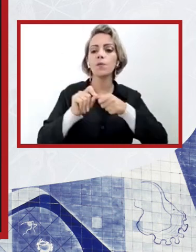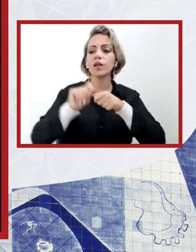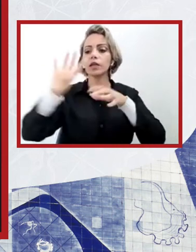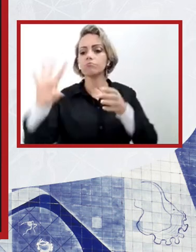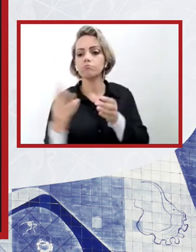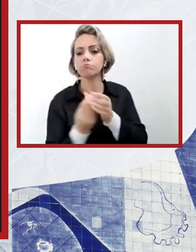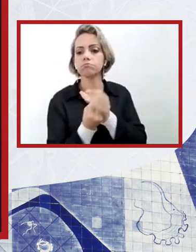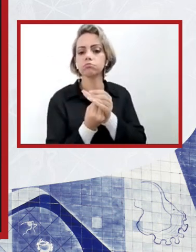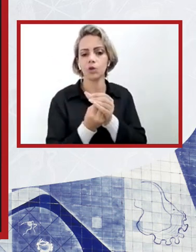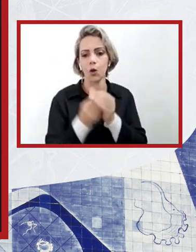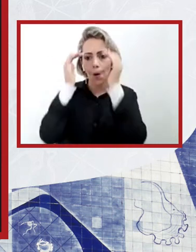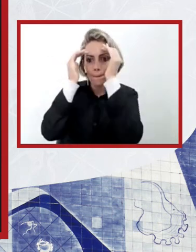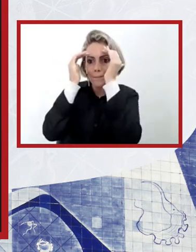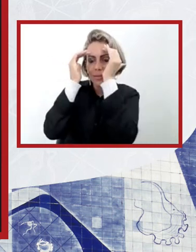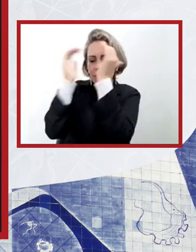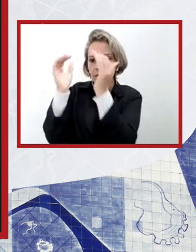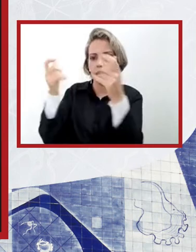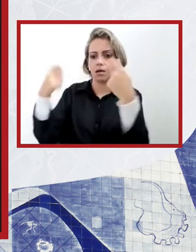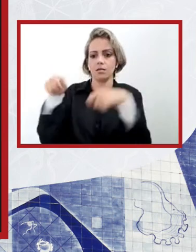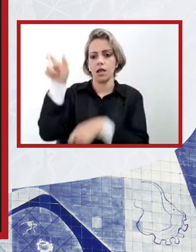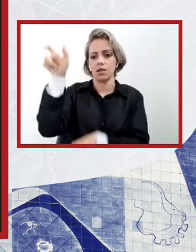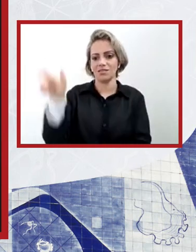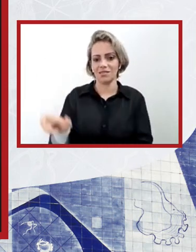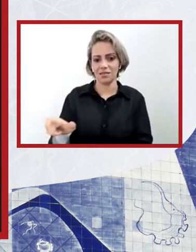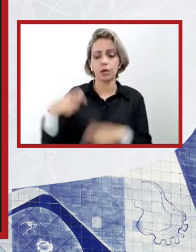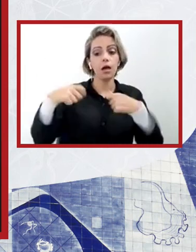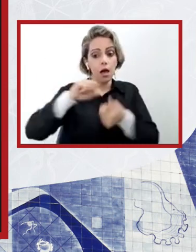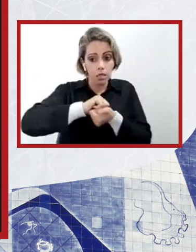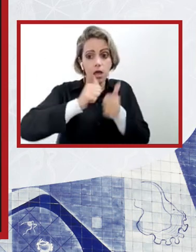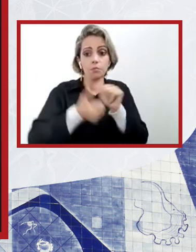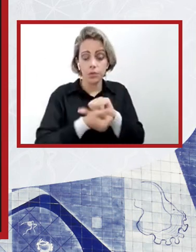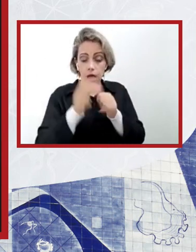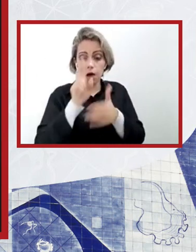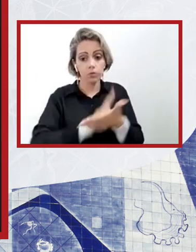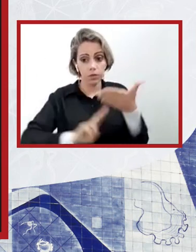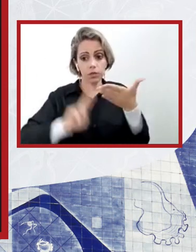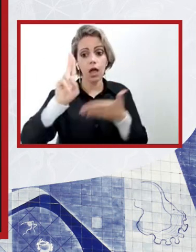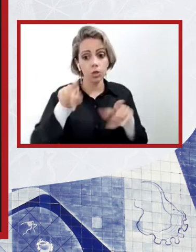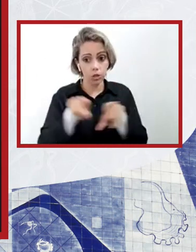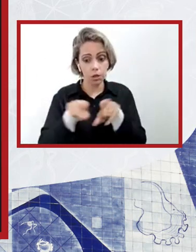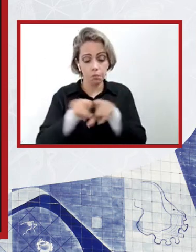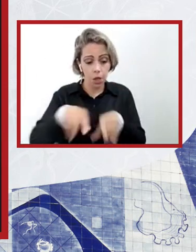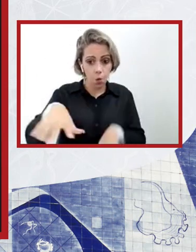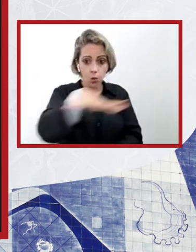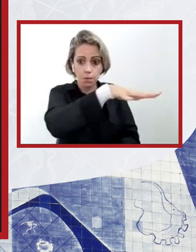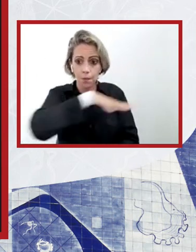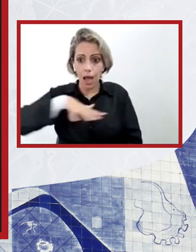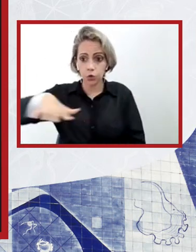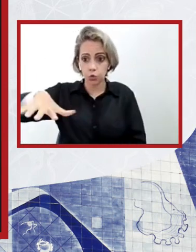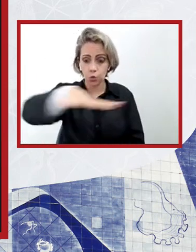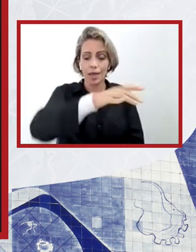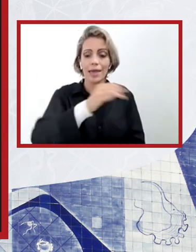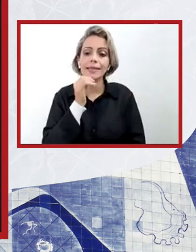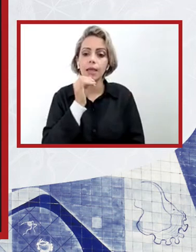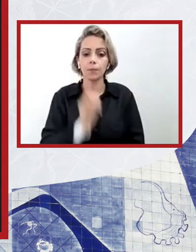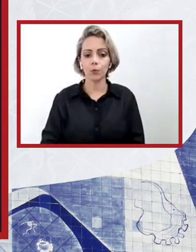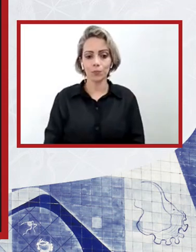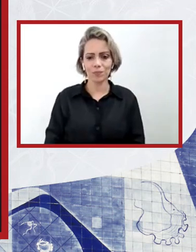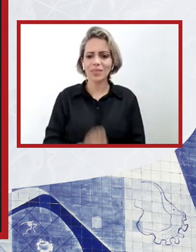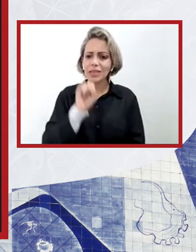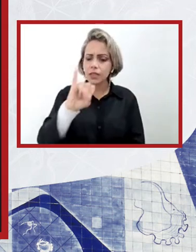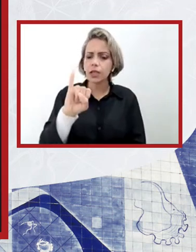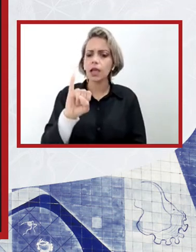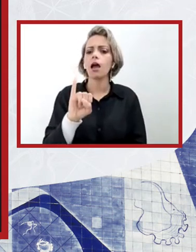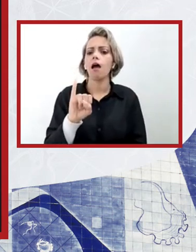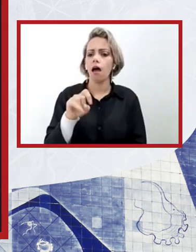requisitos dessa necessidade. E tem que adaptar também a universidade fisicamente. Por exemplo, se eu tenho uma pessoa